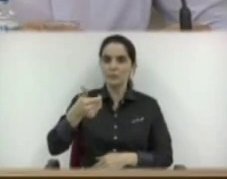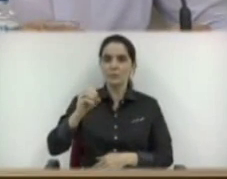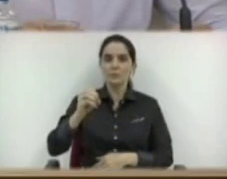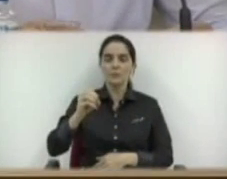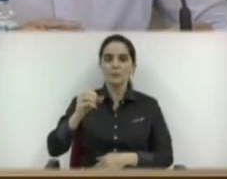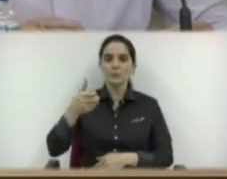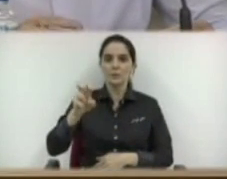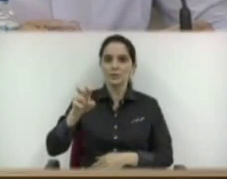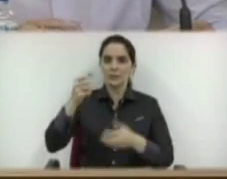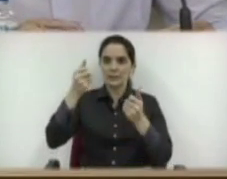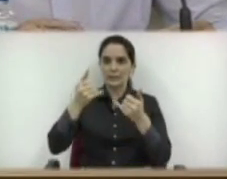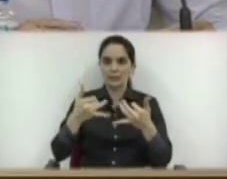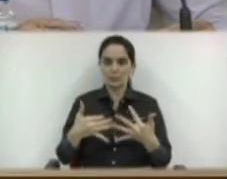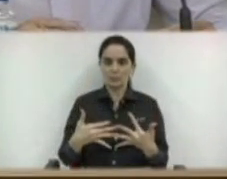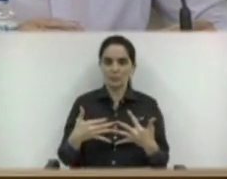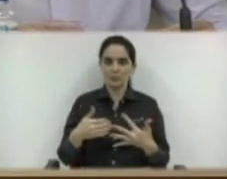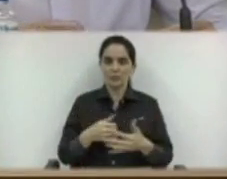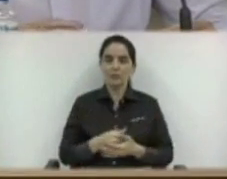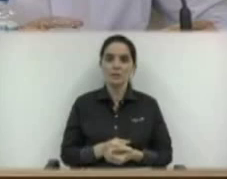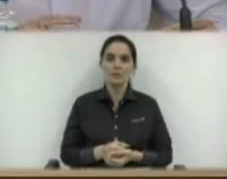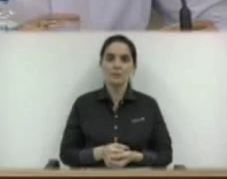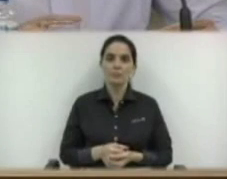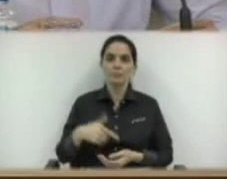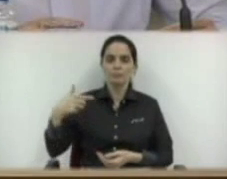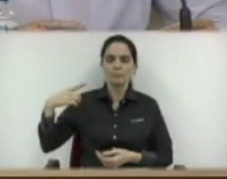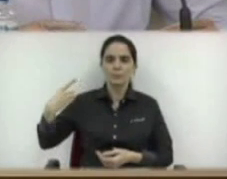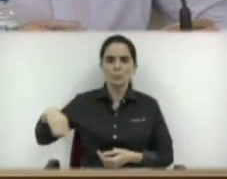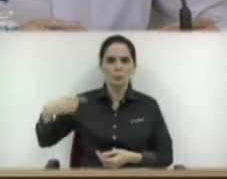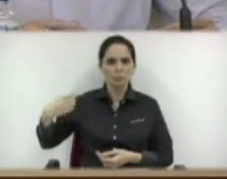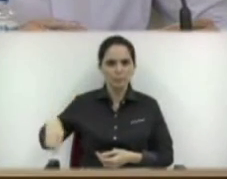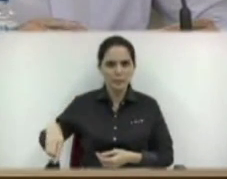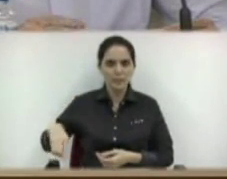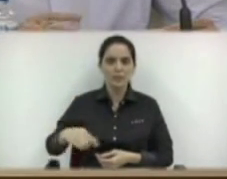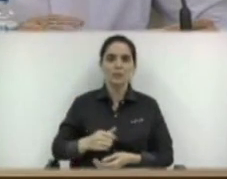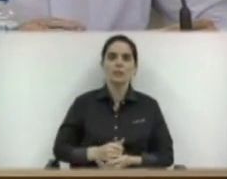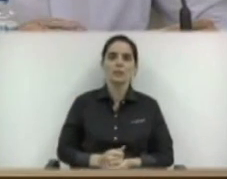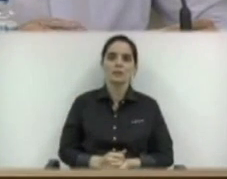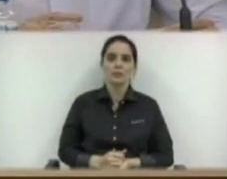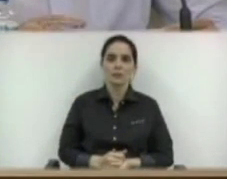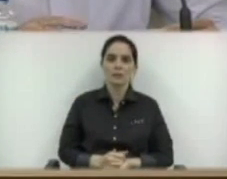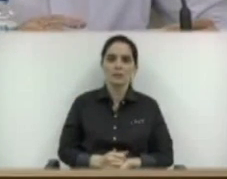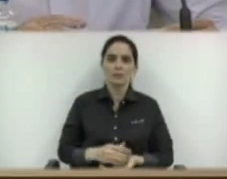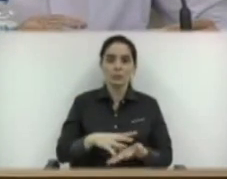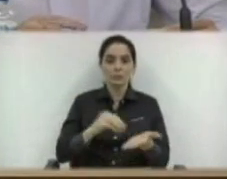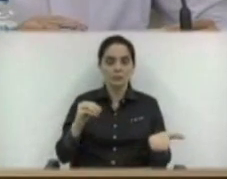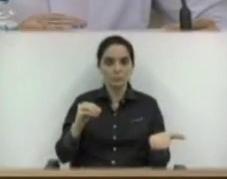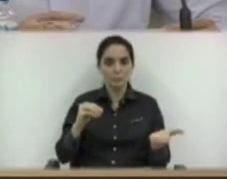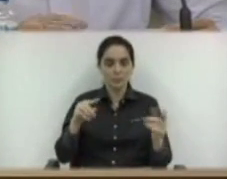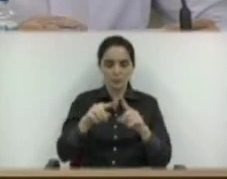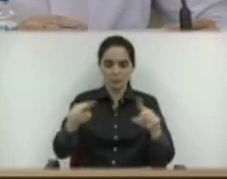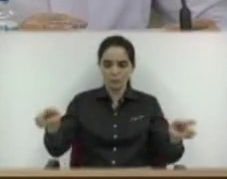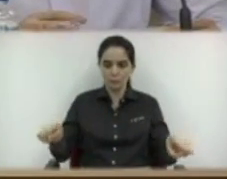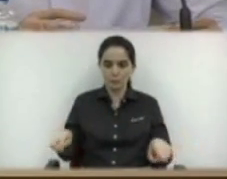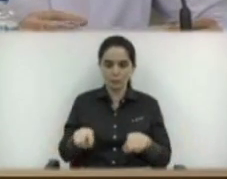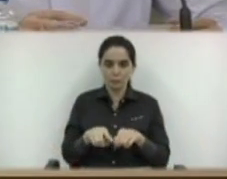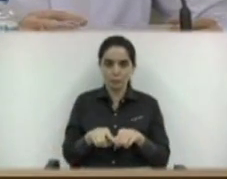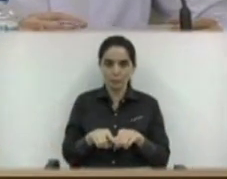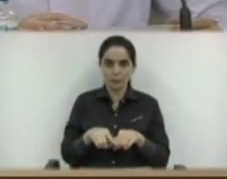260/2015. Dispõe sobre a obrigatoriedade de serem impressos num espaço máximo de